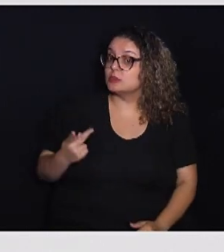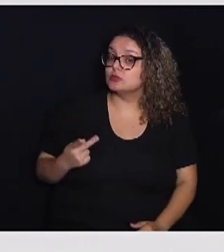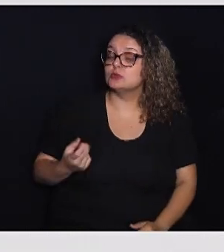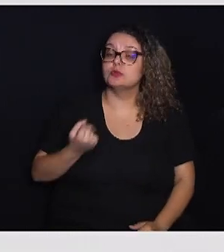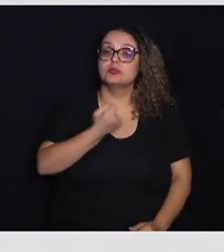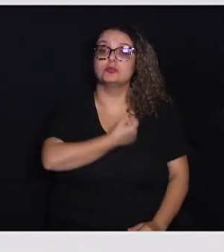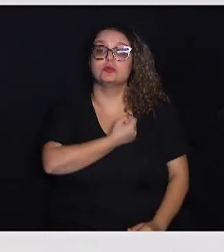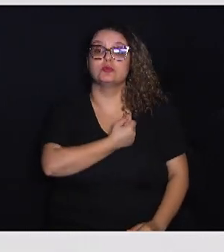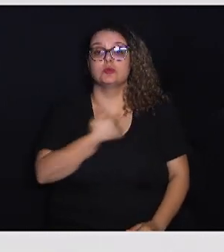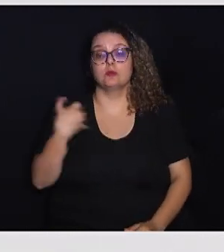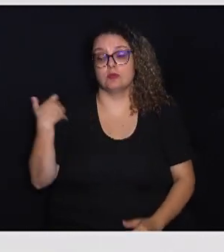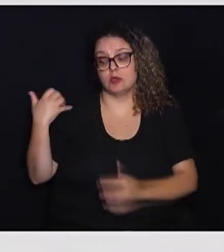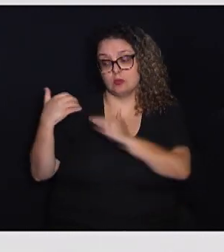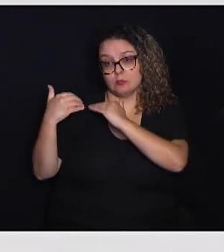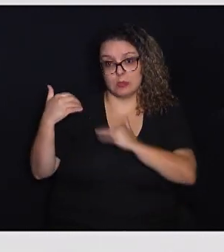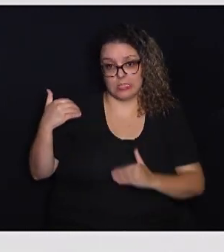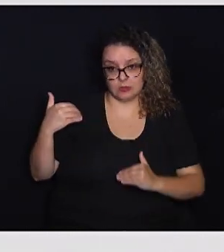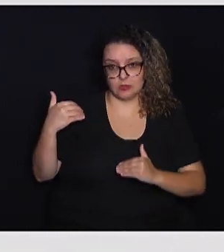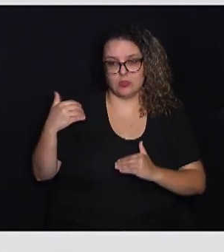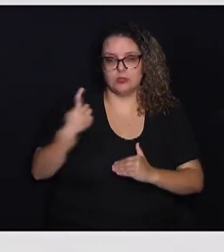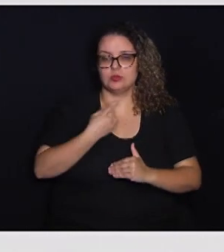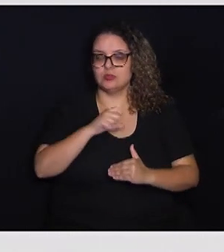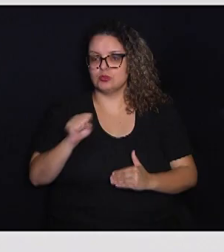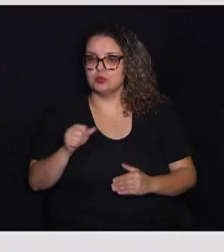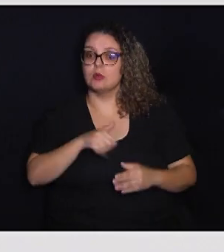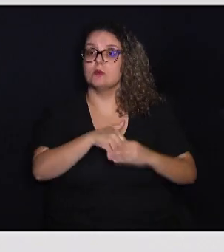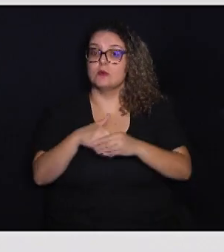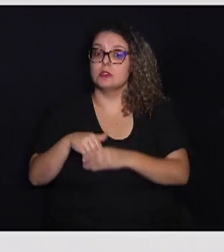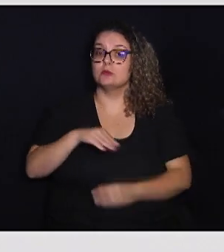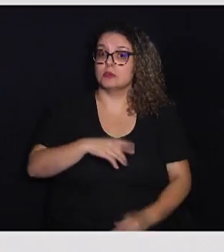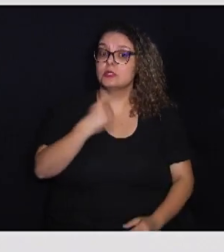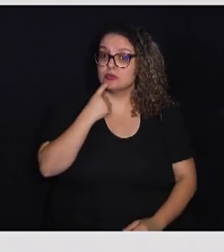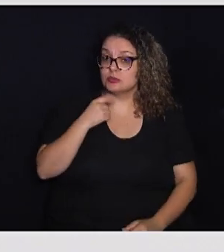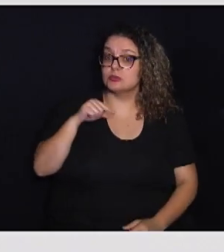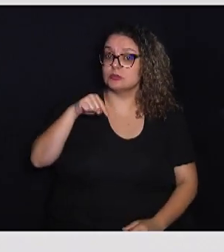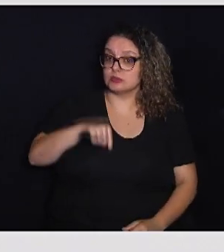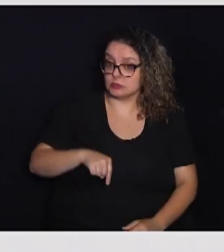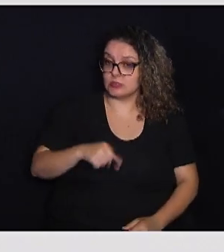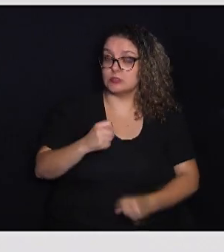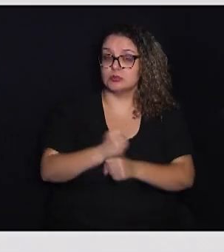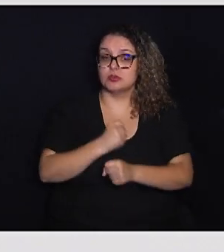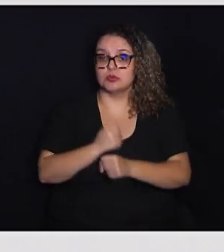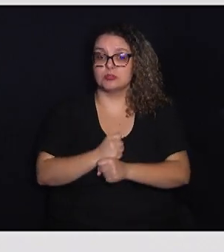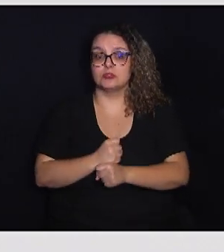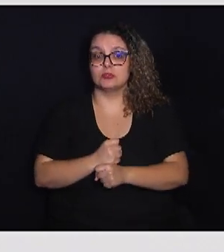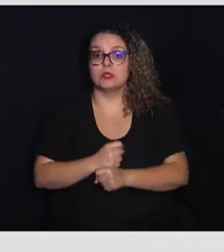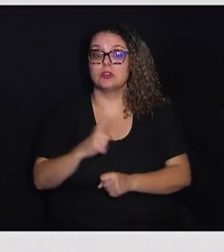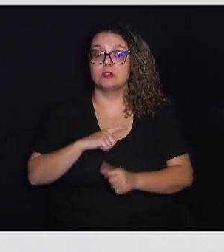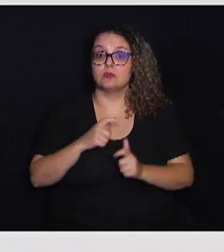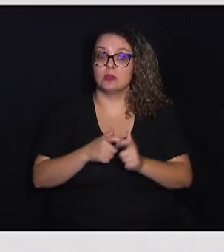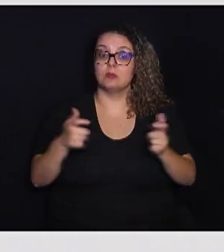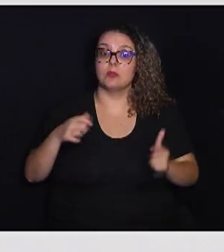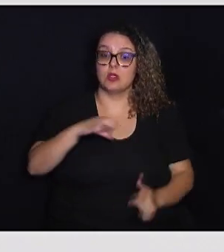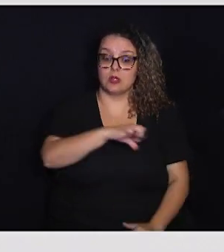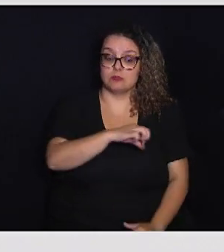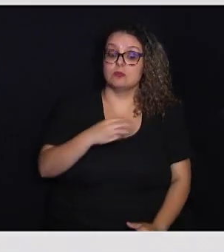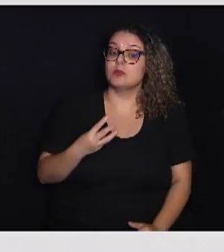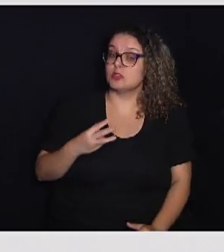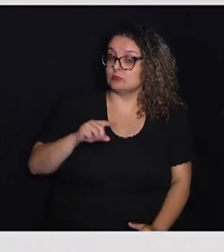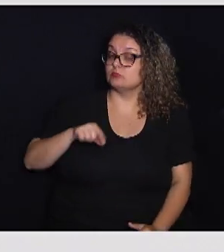de menores de 18 anos que vão votar em Campinas nas eleições municipais deste ano teve um aumento de